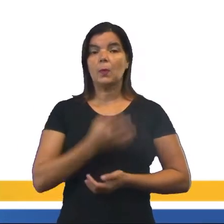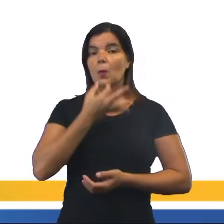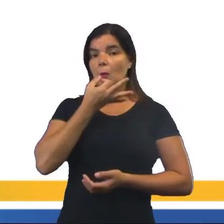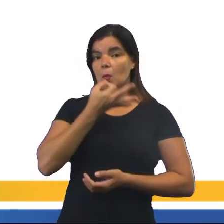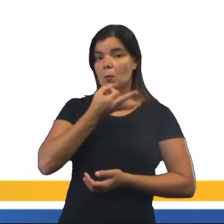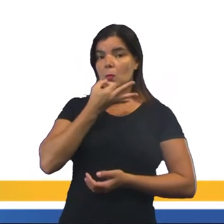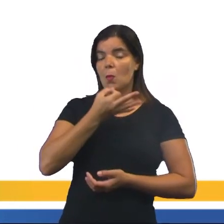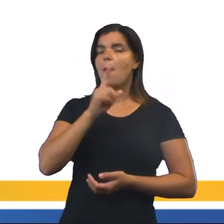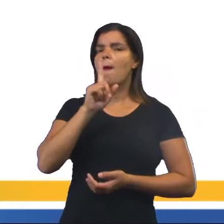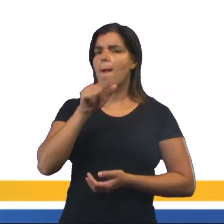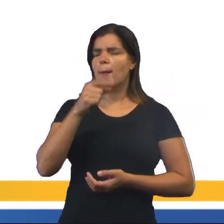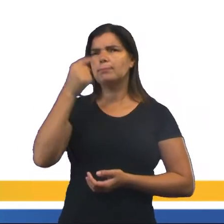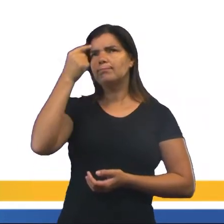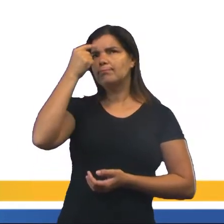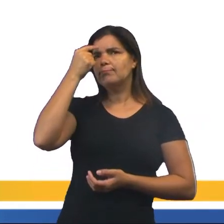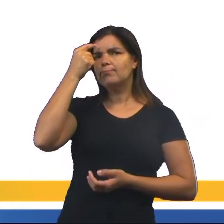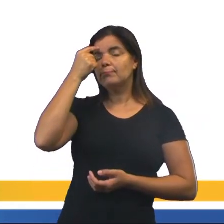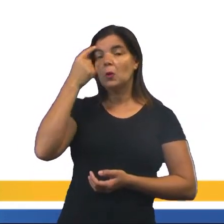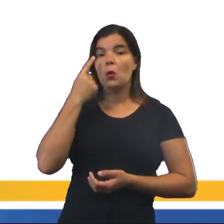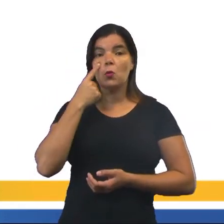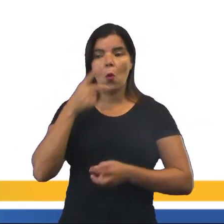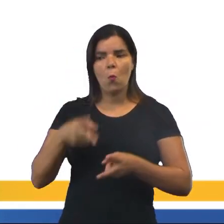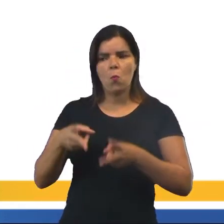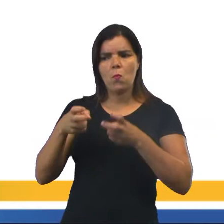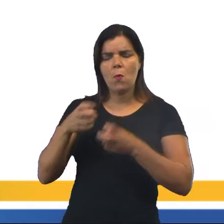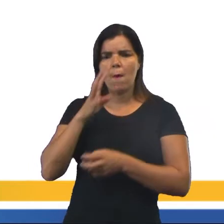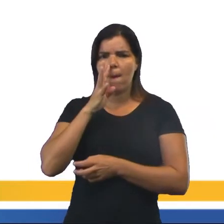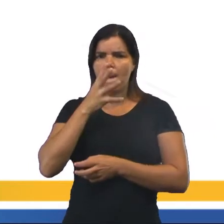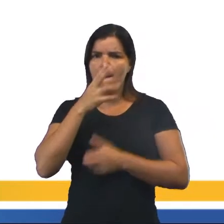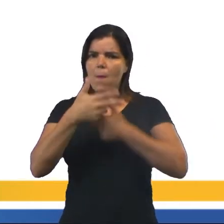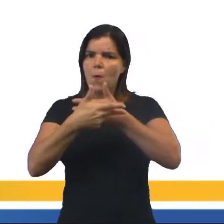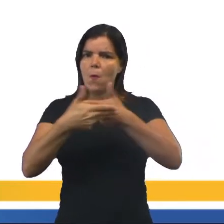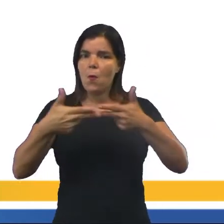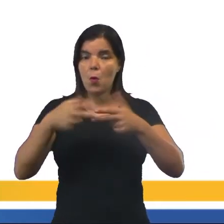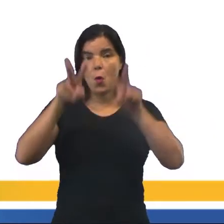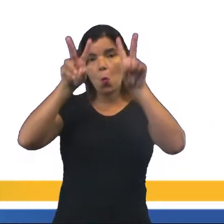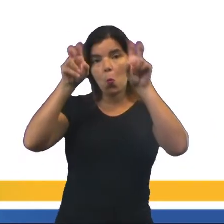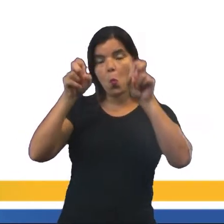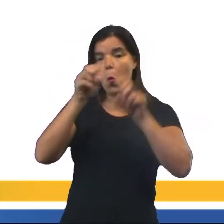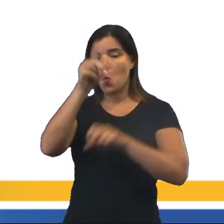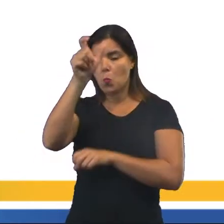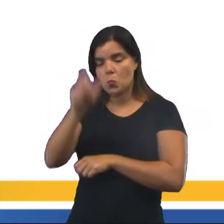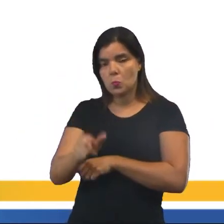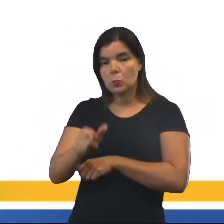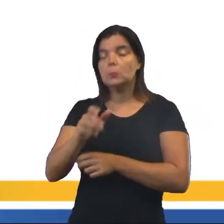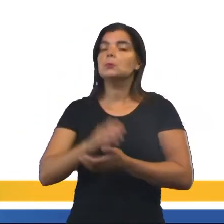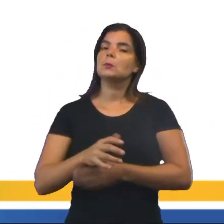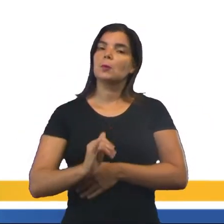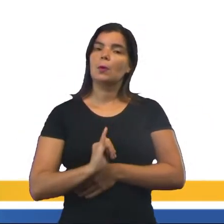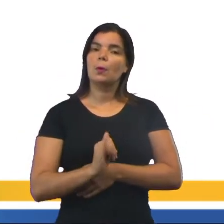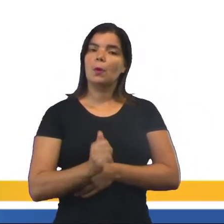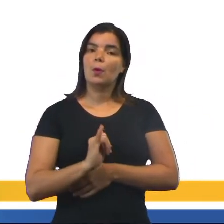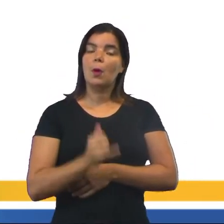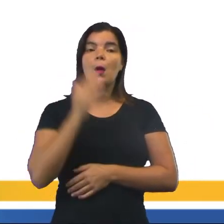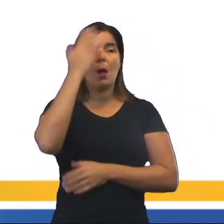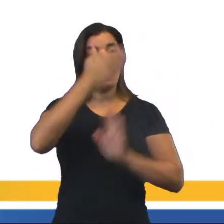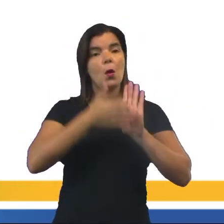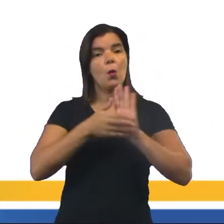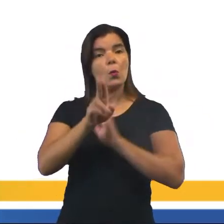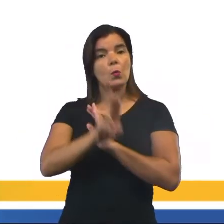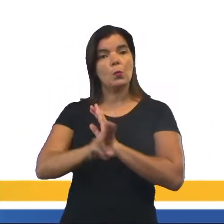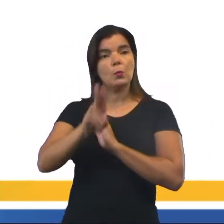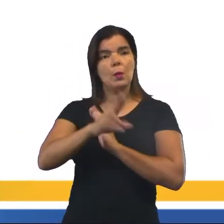Opinião é uma maneira de pensar, de ver, de julgar um assunto ou uma pessoa. Argumento é a prova usada